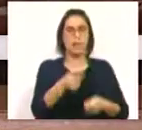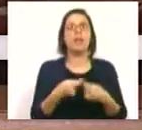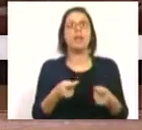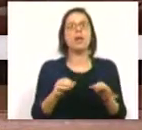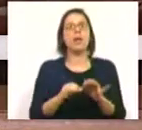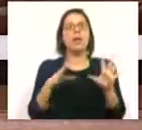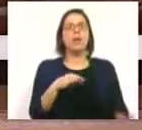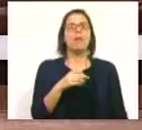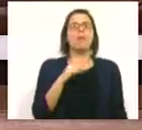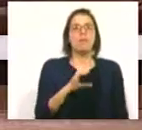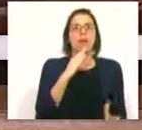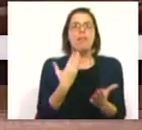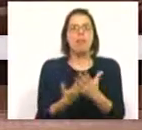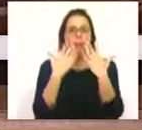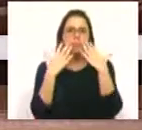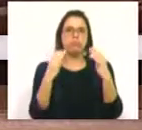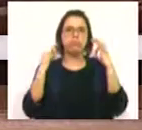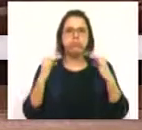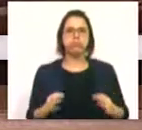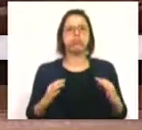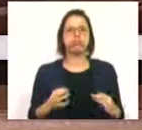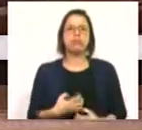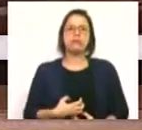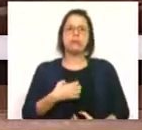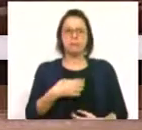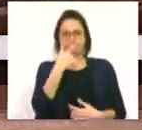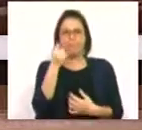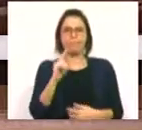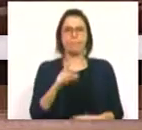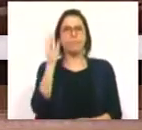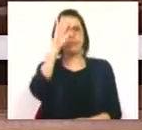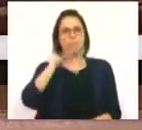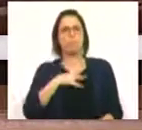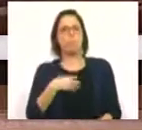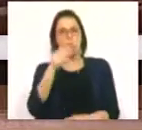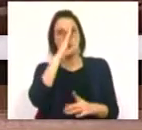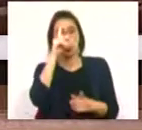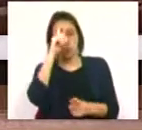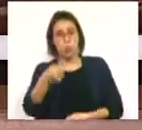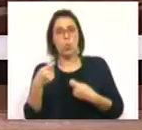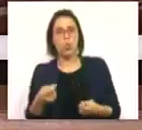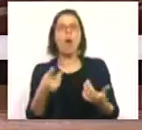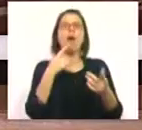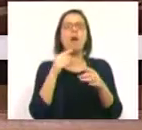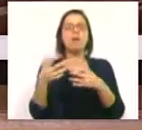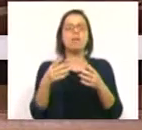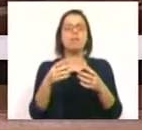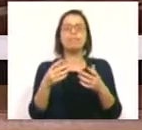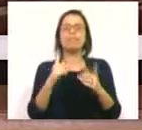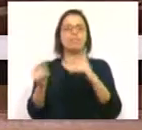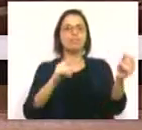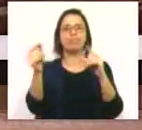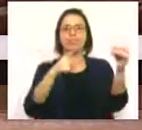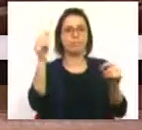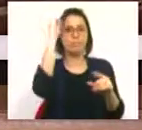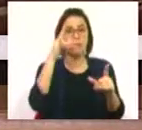PAC, provocaram um evidente, notório e sentido abandono do mundo rural e uma desertificação do interior do país sem